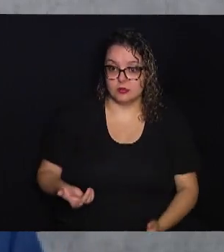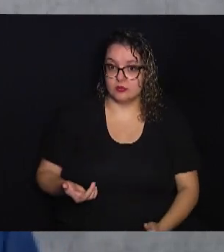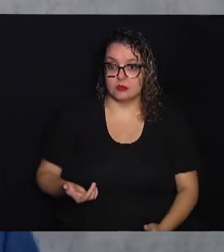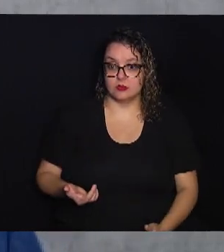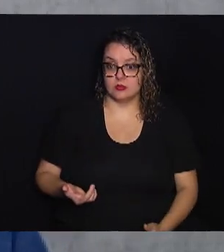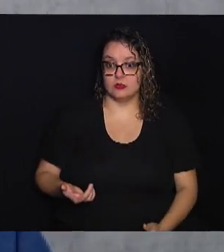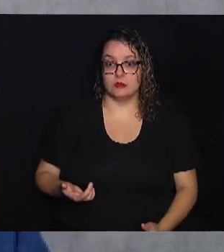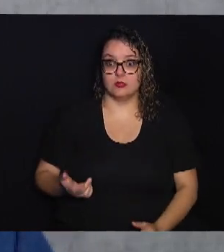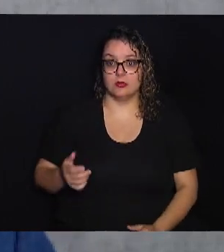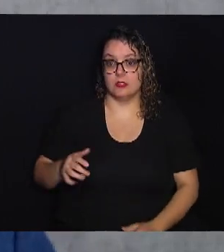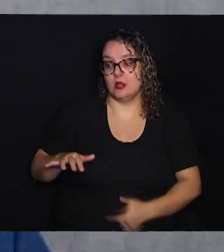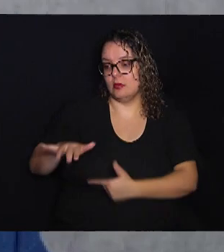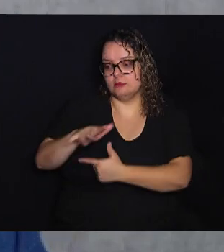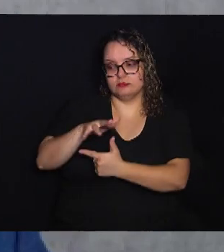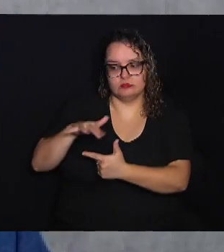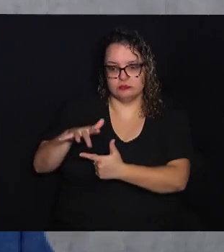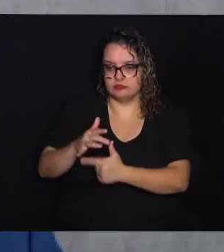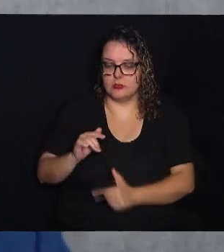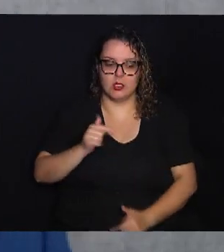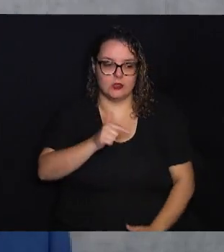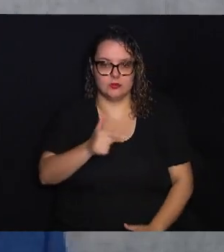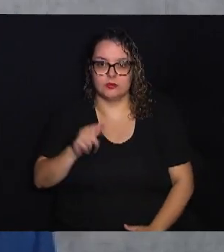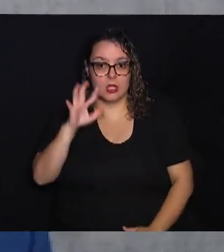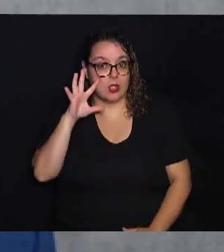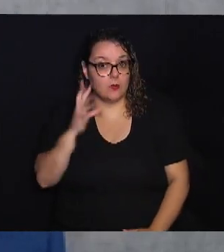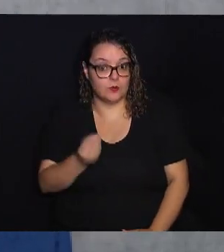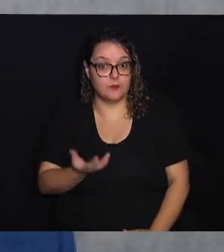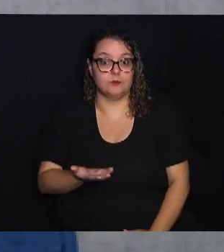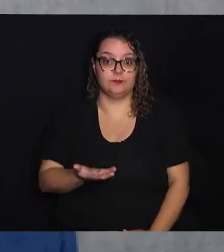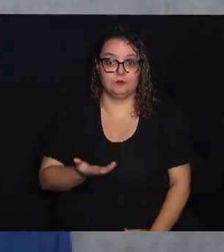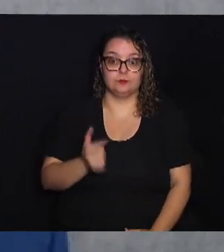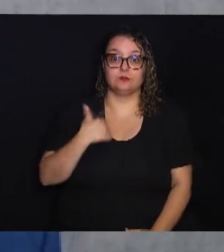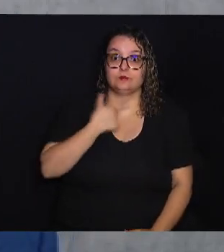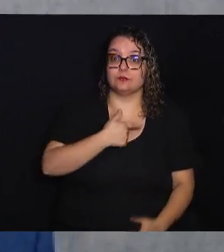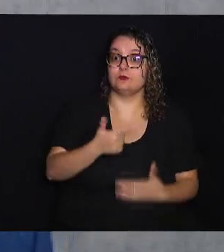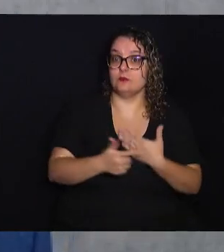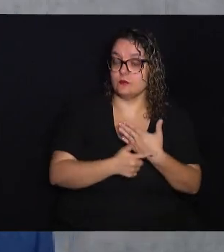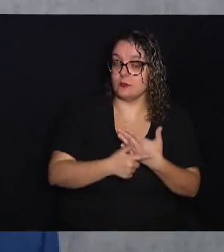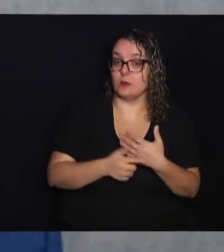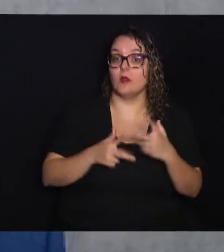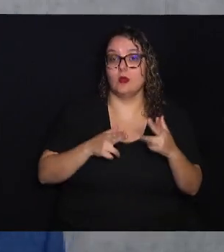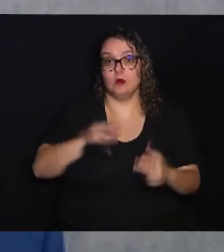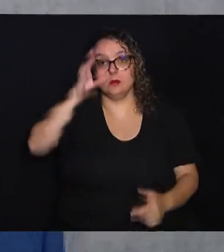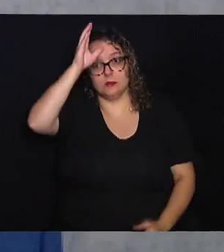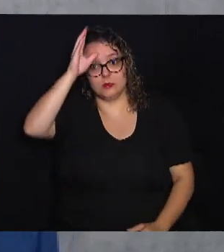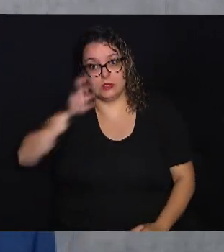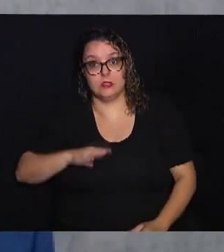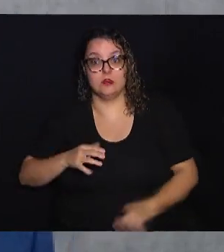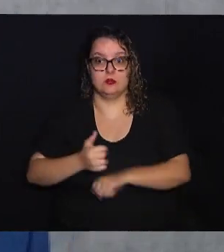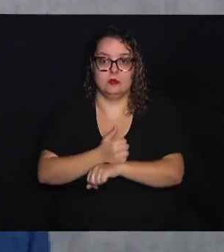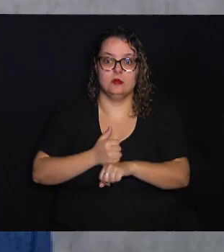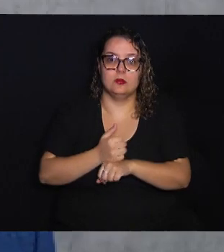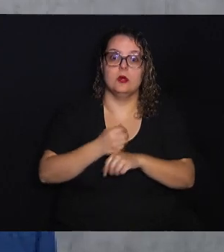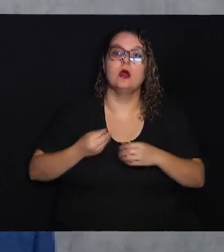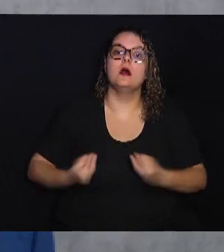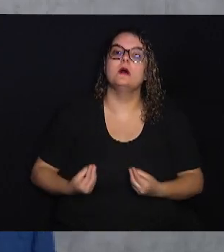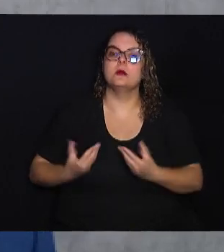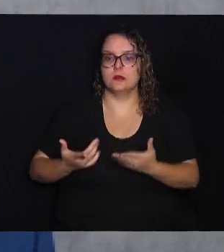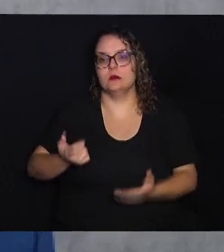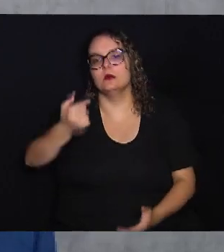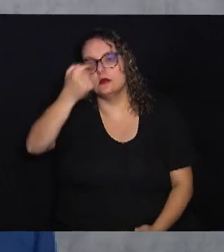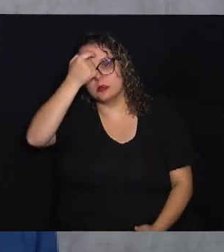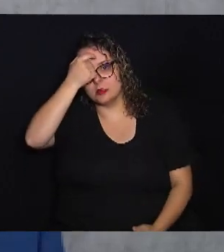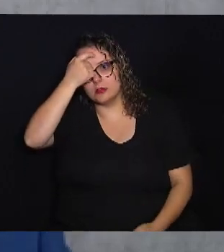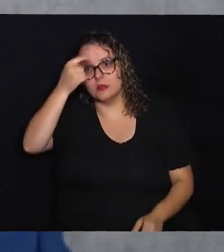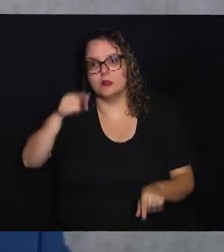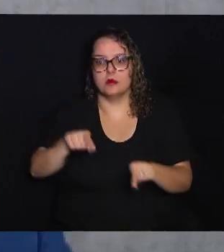vezes ele não é uma pessoa letrada ou que ele não tem ali o conhecimento. Então, o nosso papel também como cidadão, como